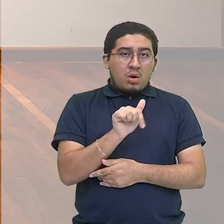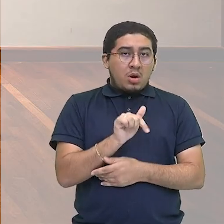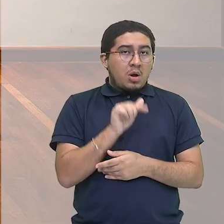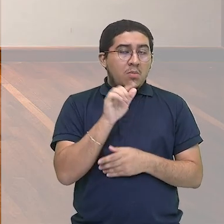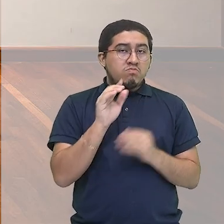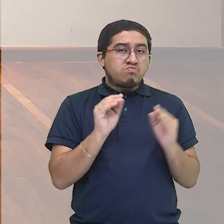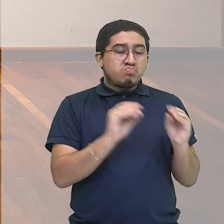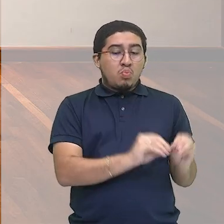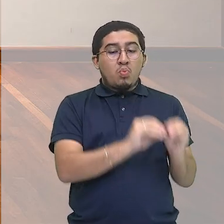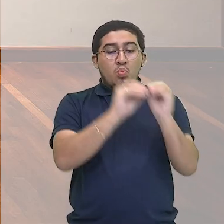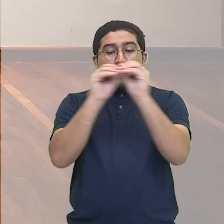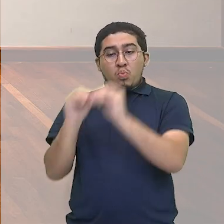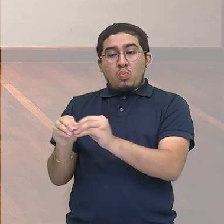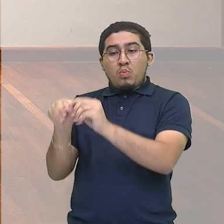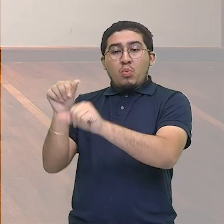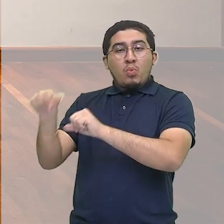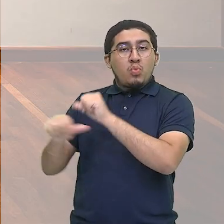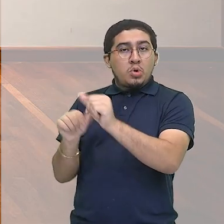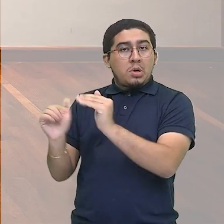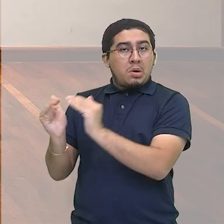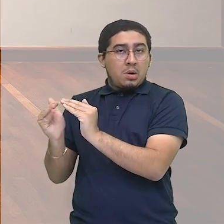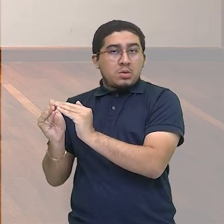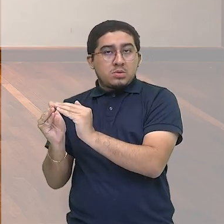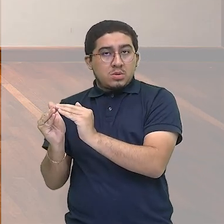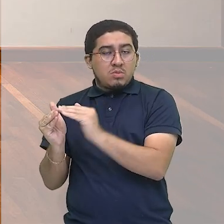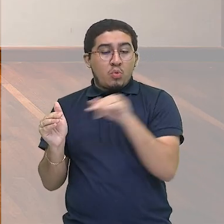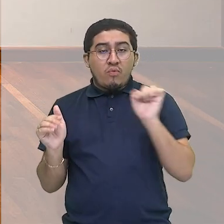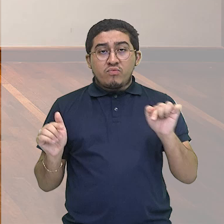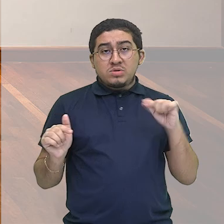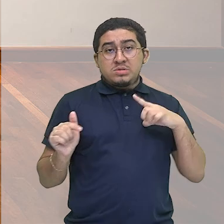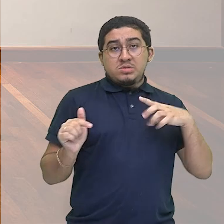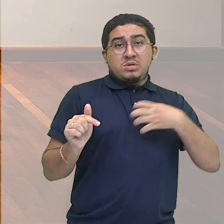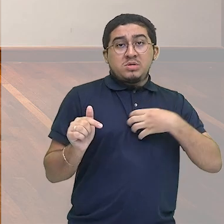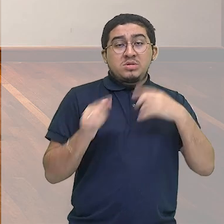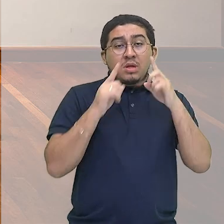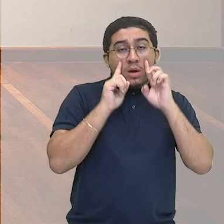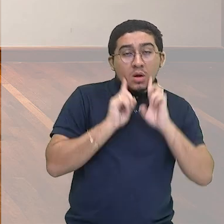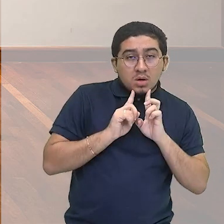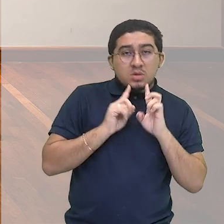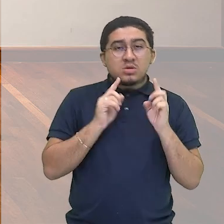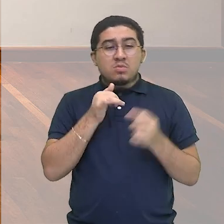um sentimento, você pode ficar triste, você pode chorar até, né, porque a